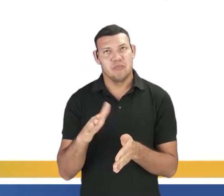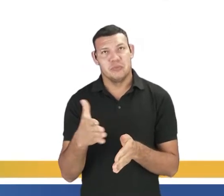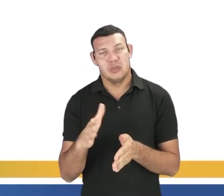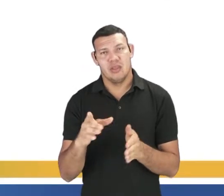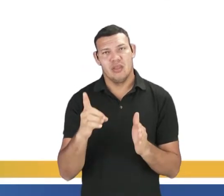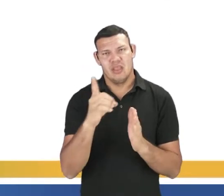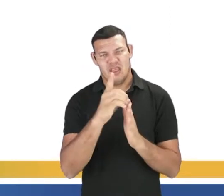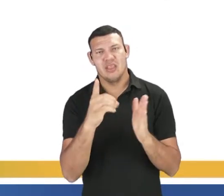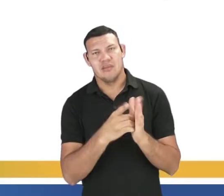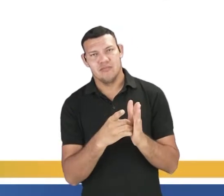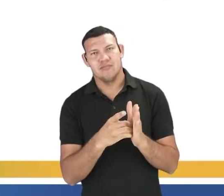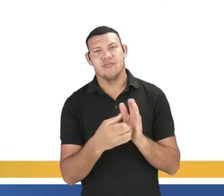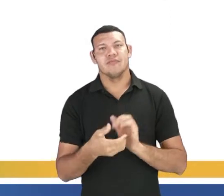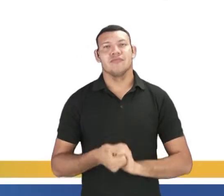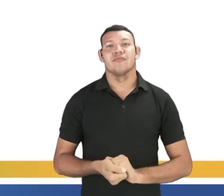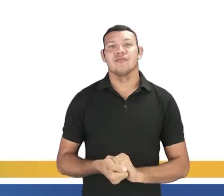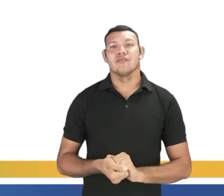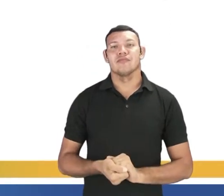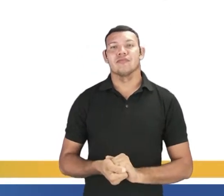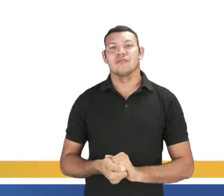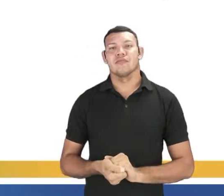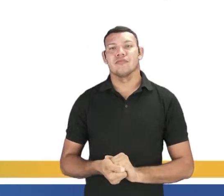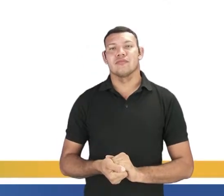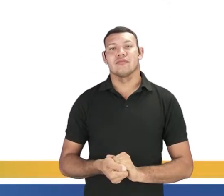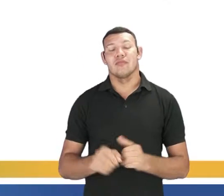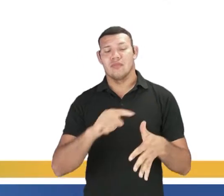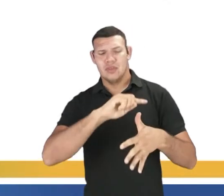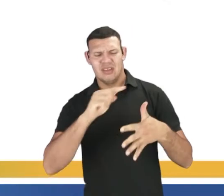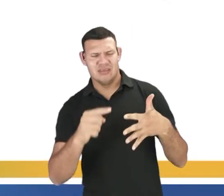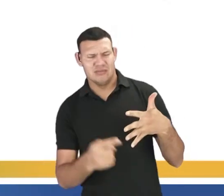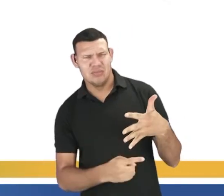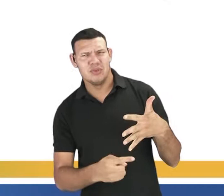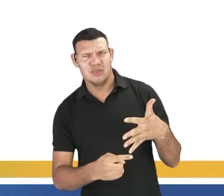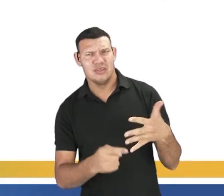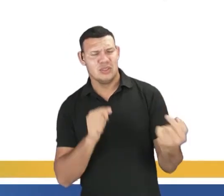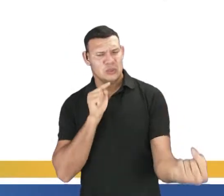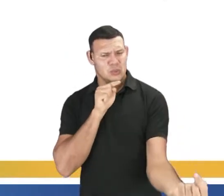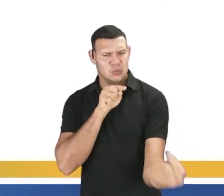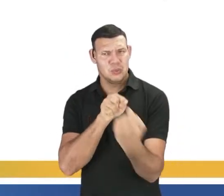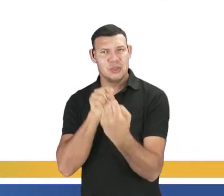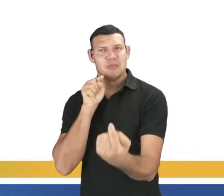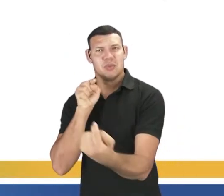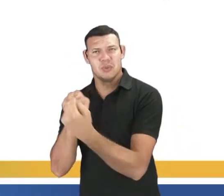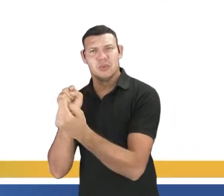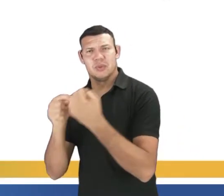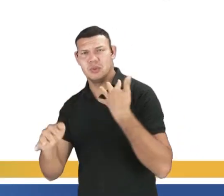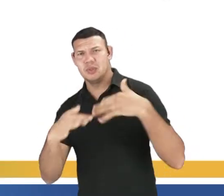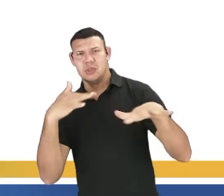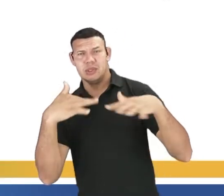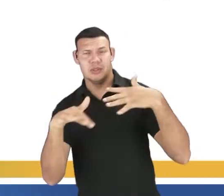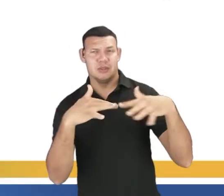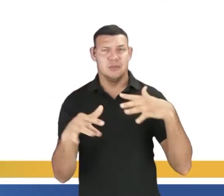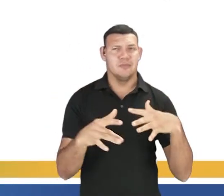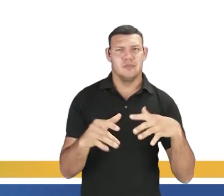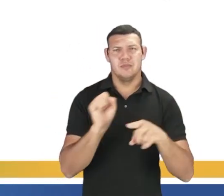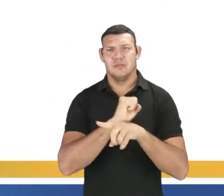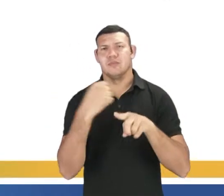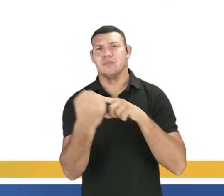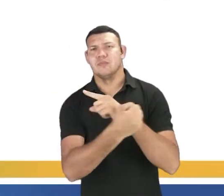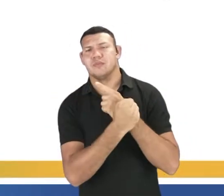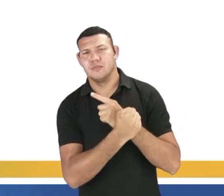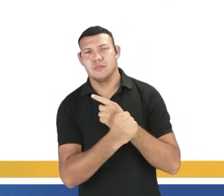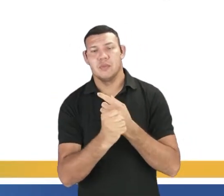décadas. Trata-se de um elemento diretamente associado a várias dinâmicas, como dinâmica socioespacial, como